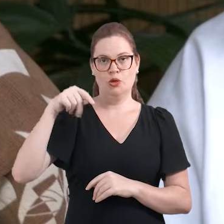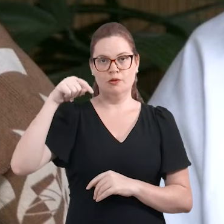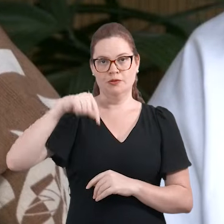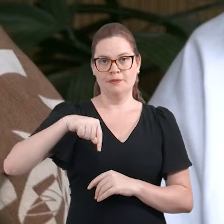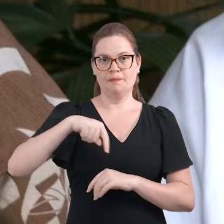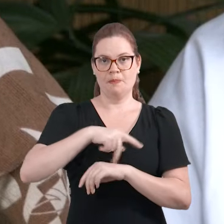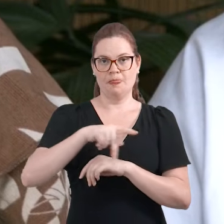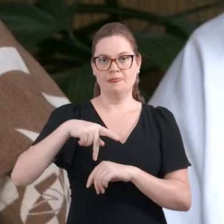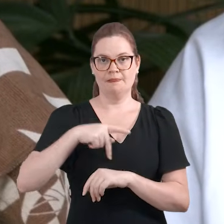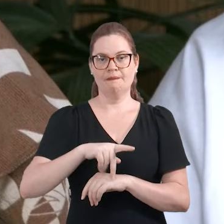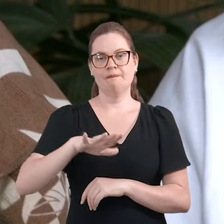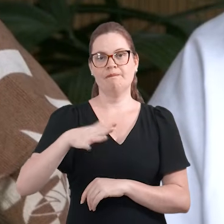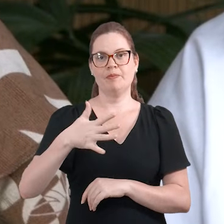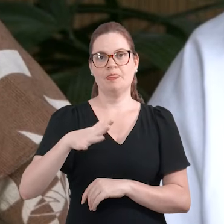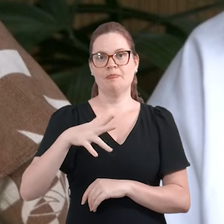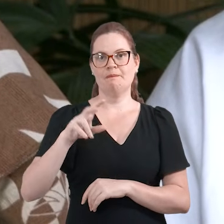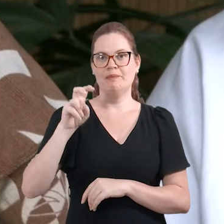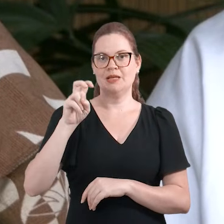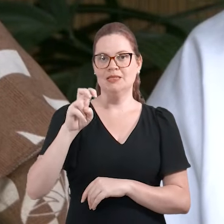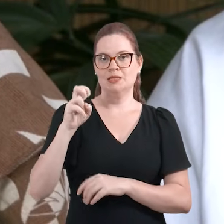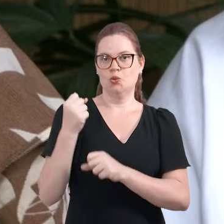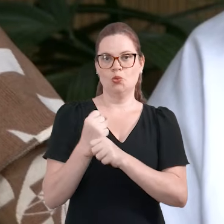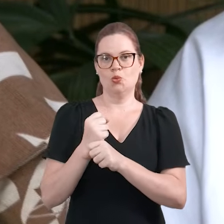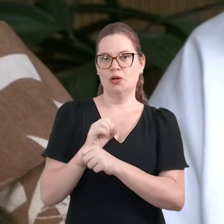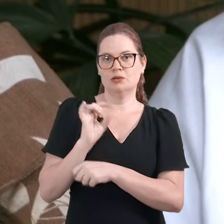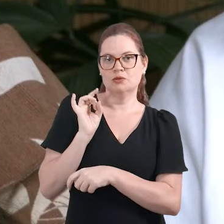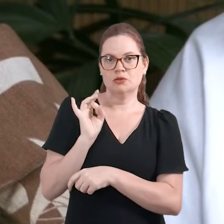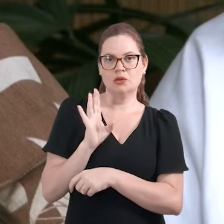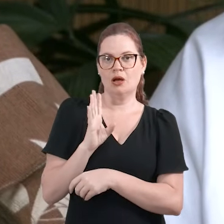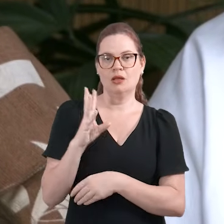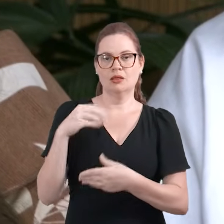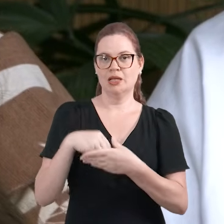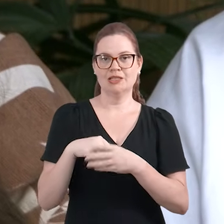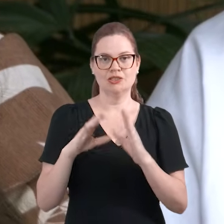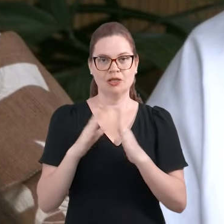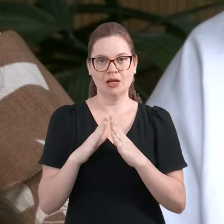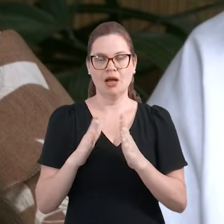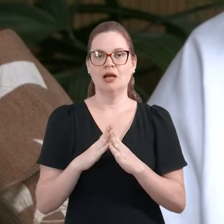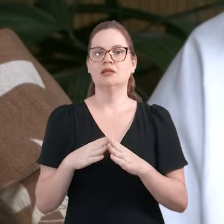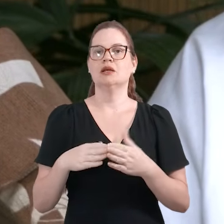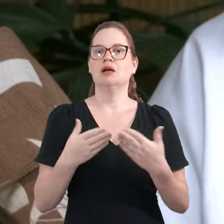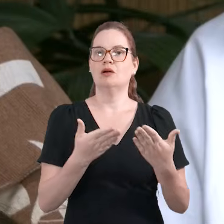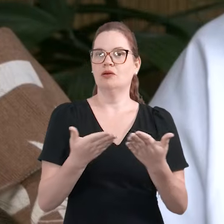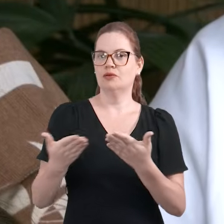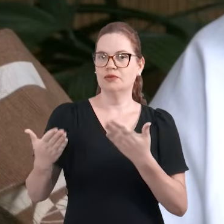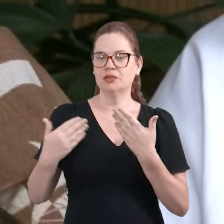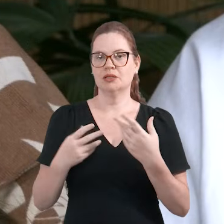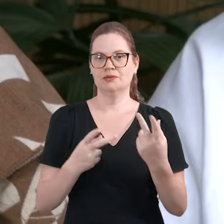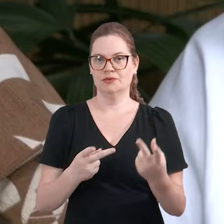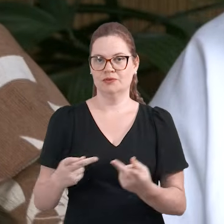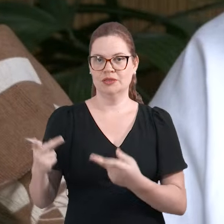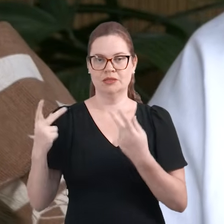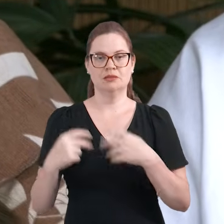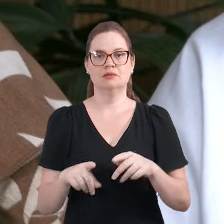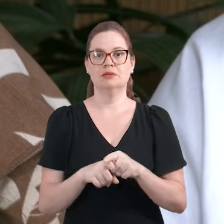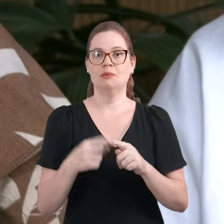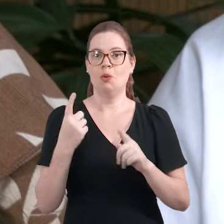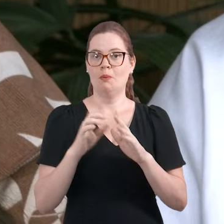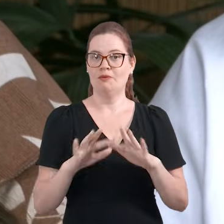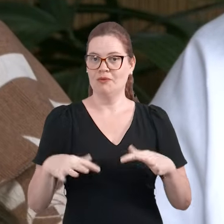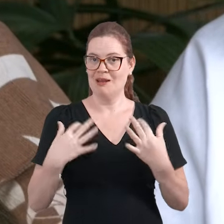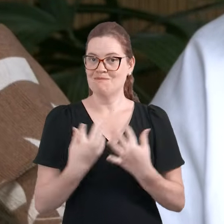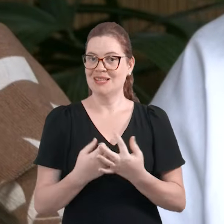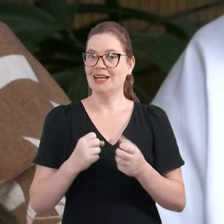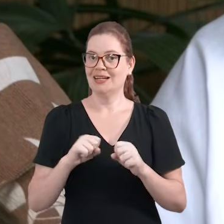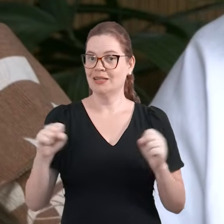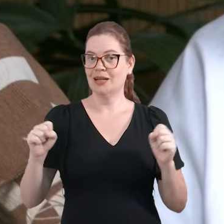igreja ficou uns 5 anos, culto só em casa, convidando os vizinhos. Aí uma família grande foi alcançada, eles estão